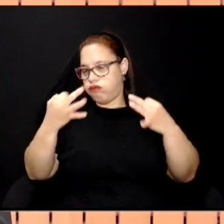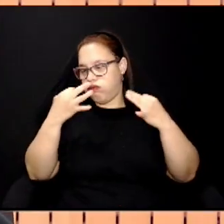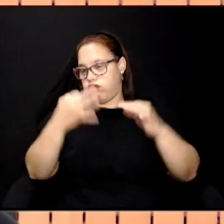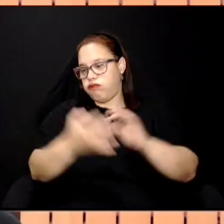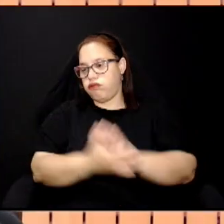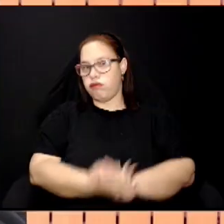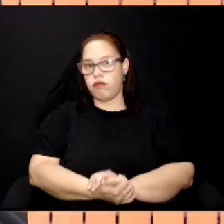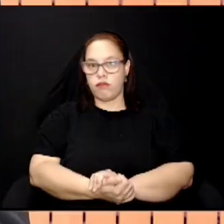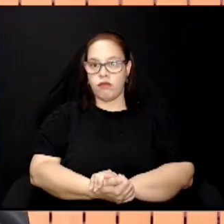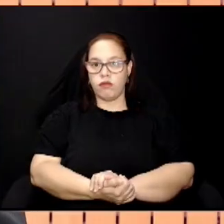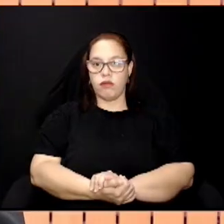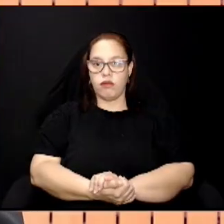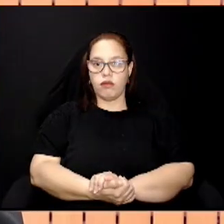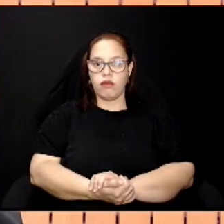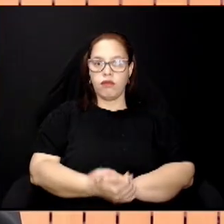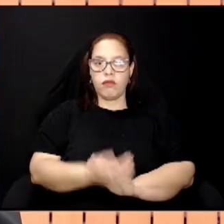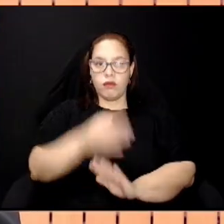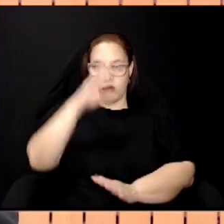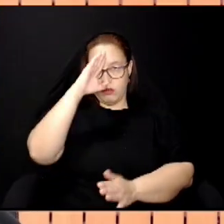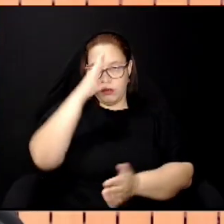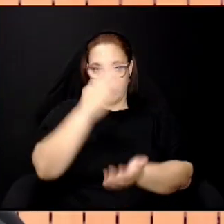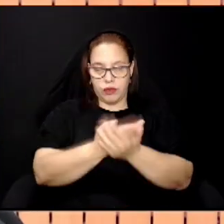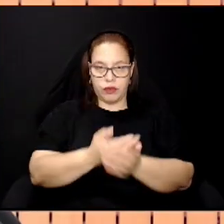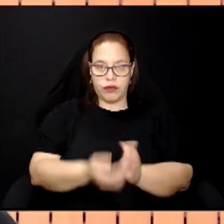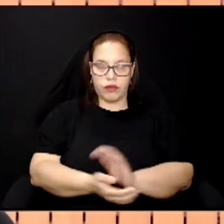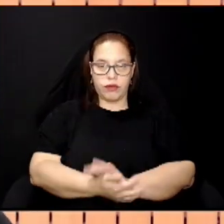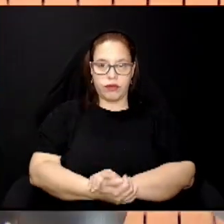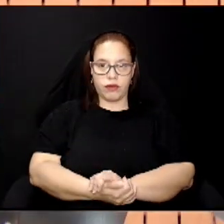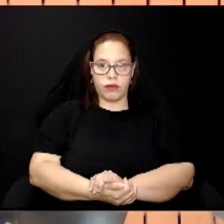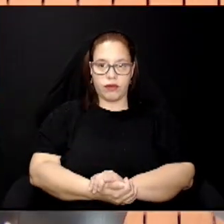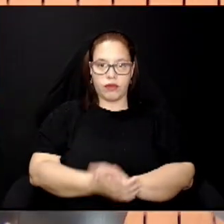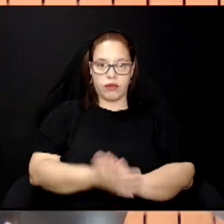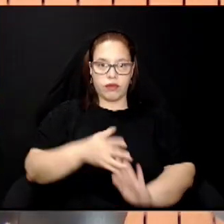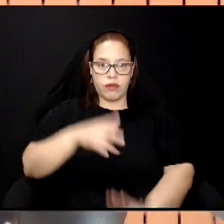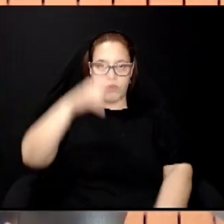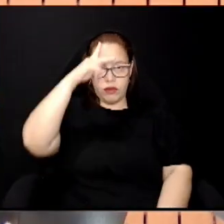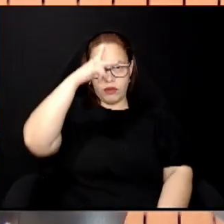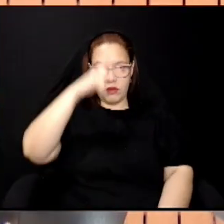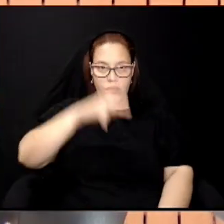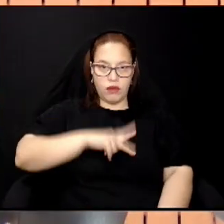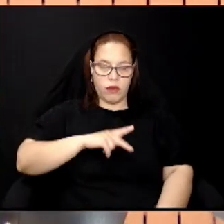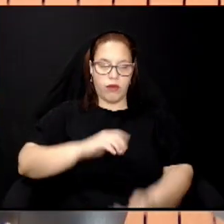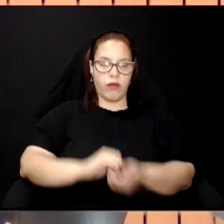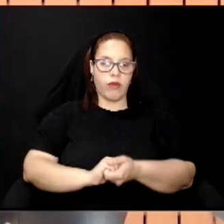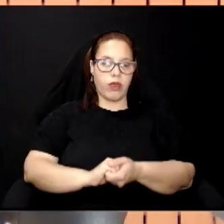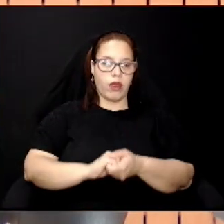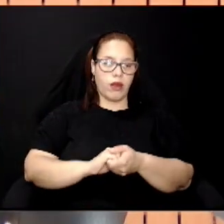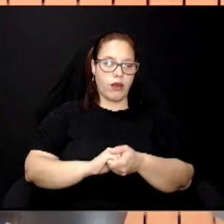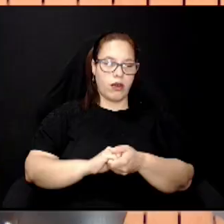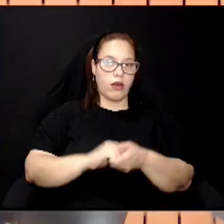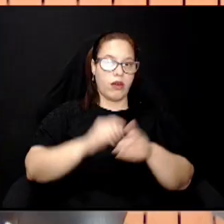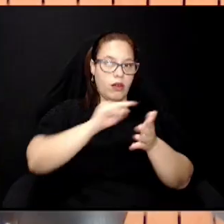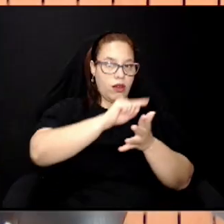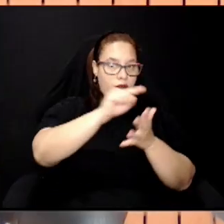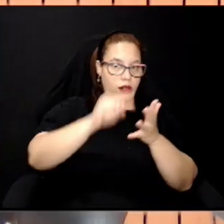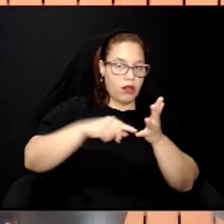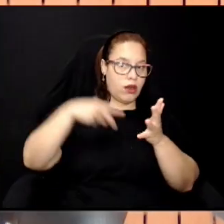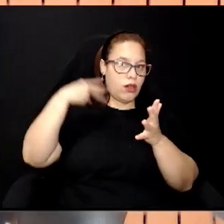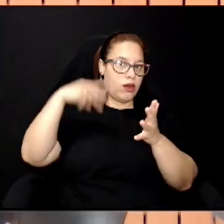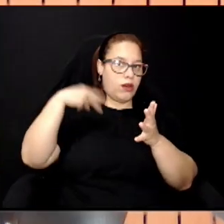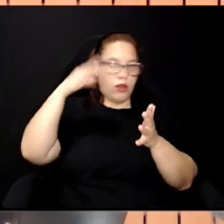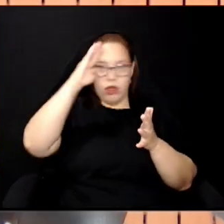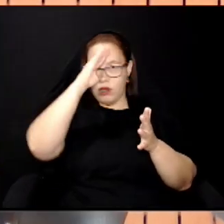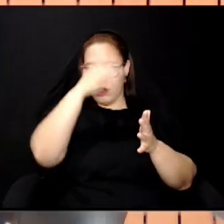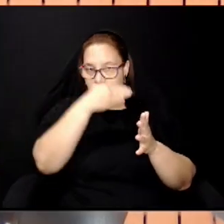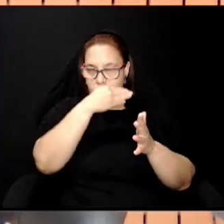de gratidão e pertencimento. Conforme pontua o vereador Luiz Iabico, o